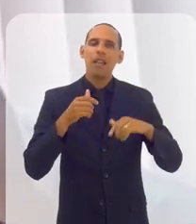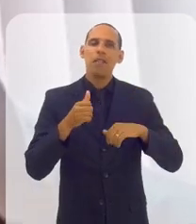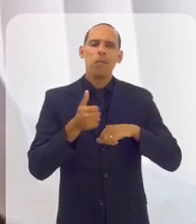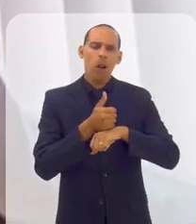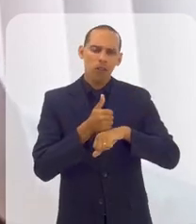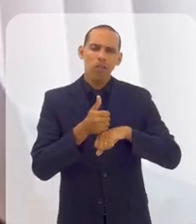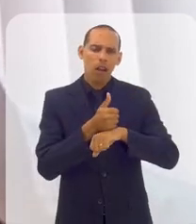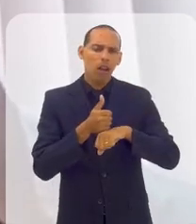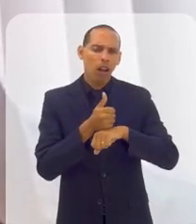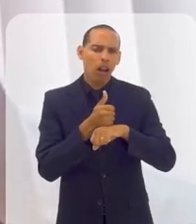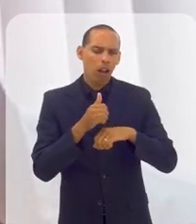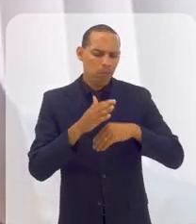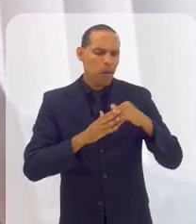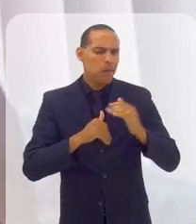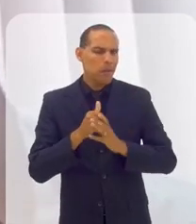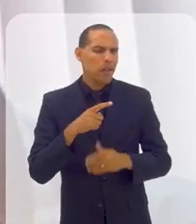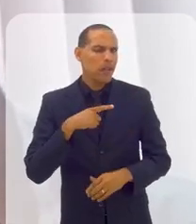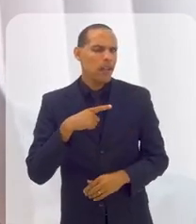quadro os profissionais